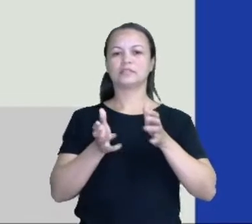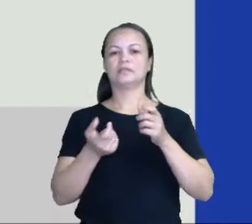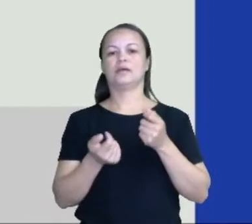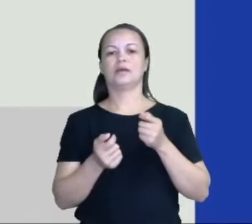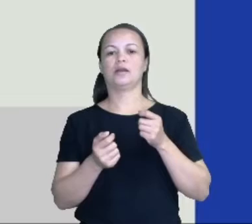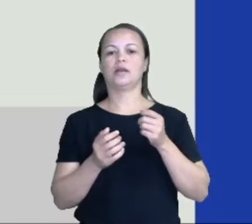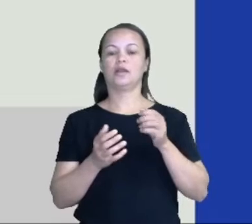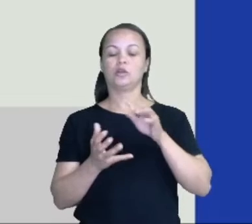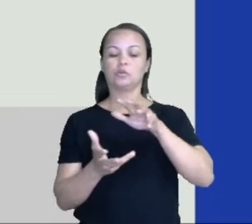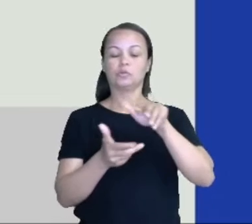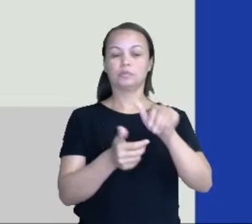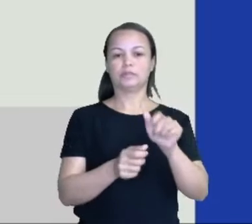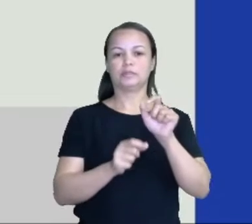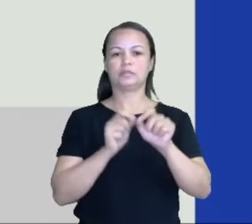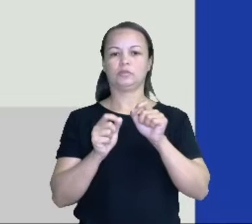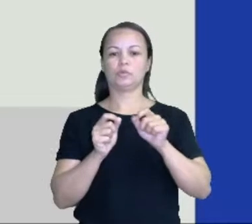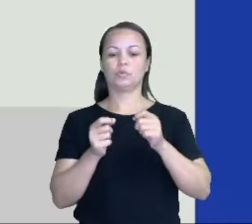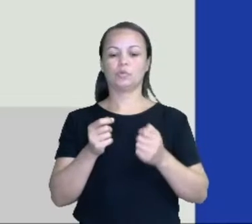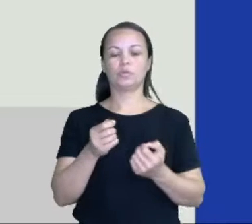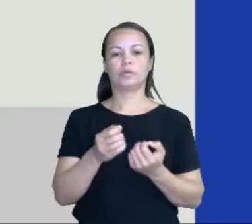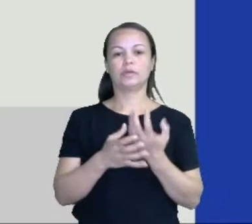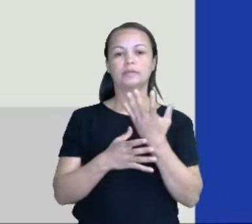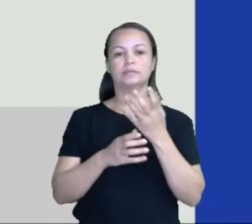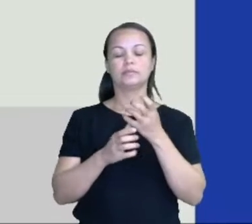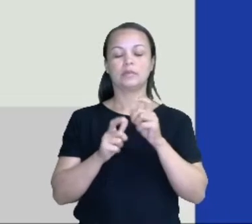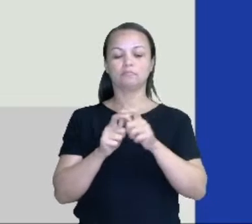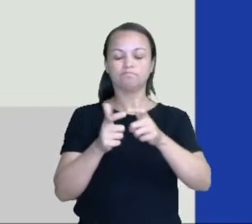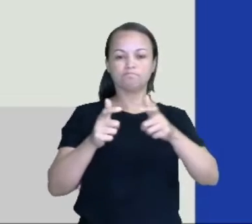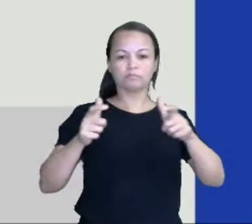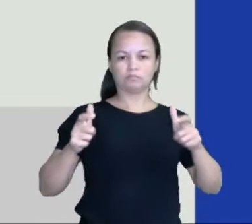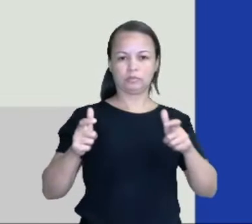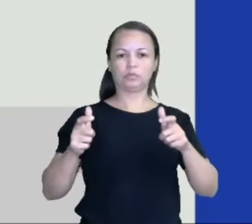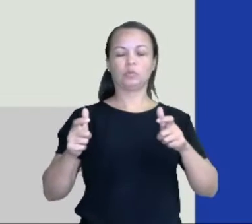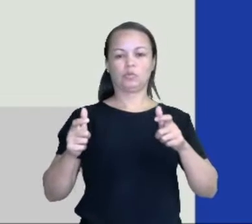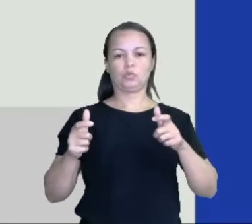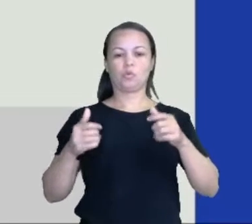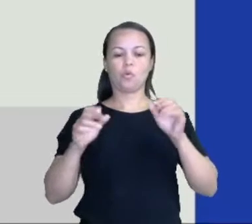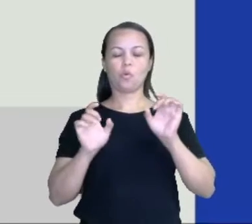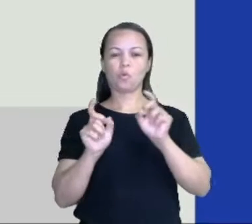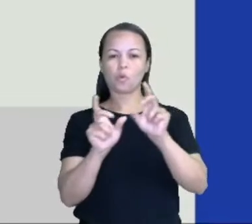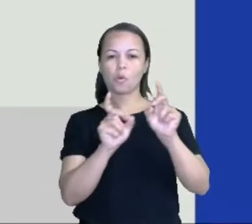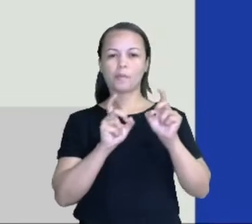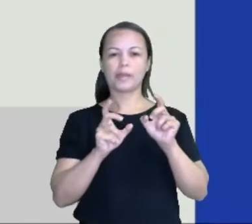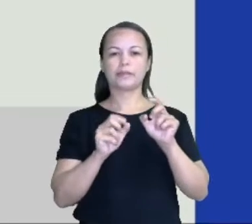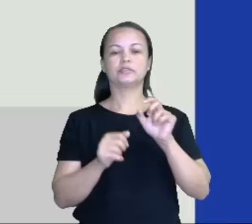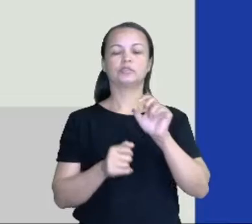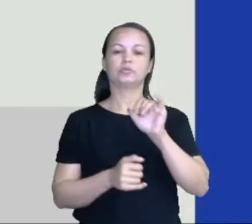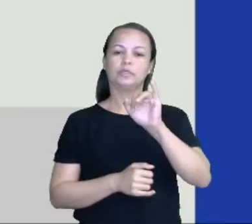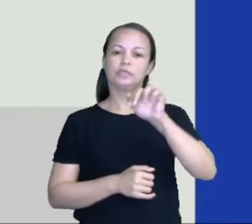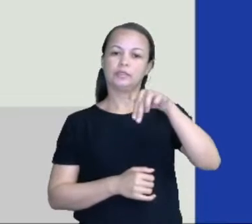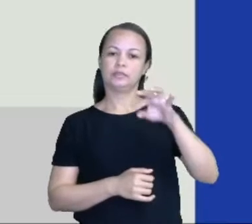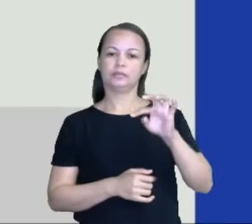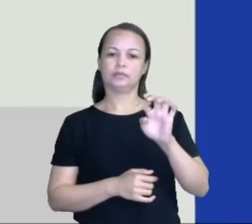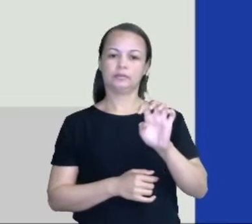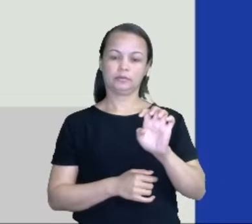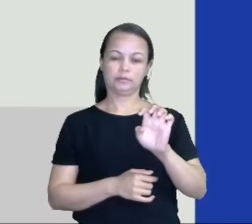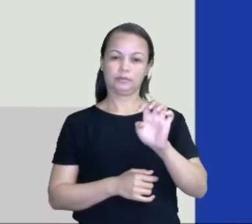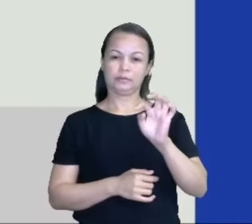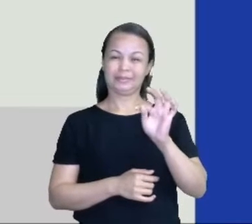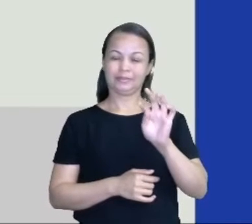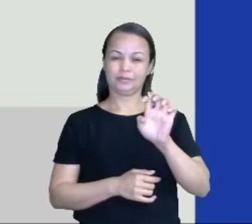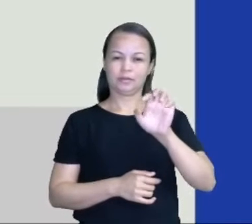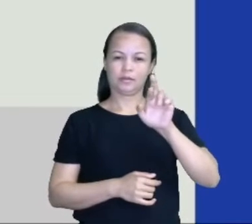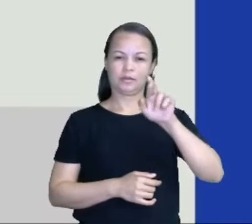tem-se observado um extraordinário crescimento do comércio internacional. De acordo com dados da Organização Mundial de Comércio,